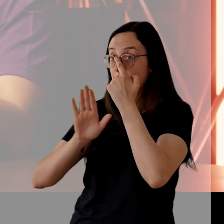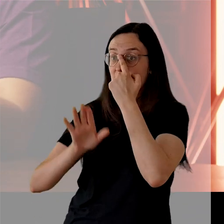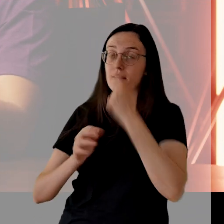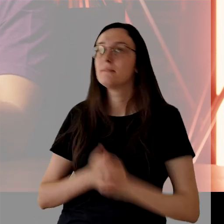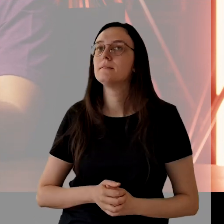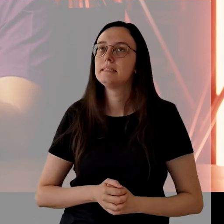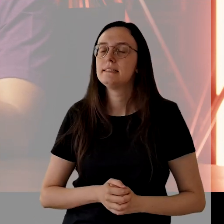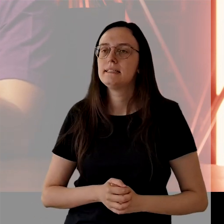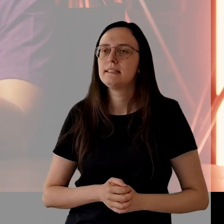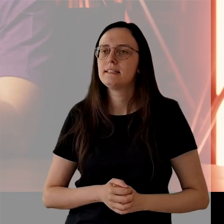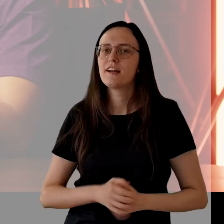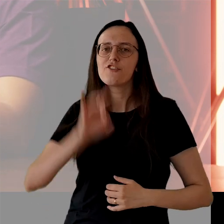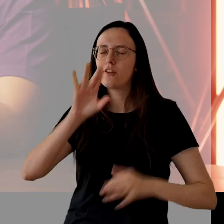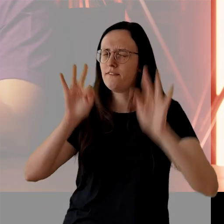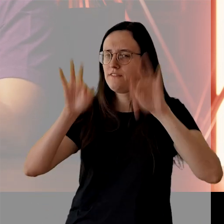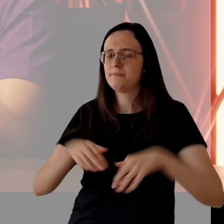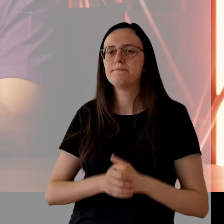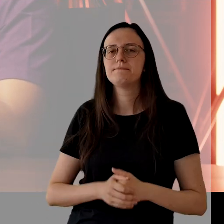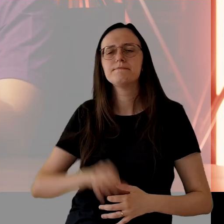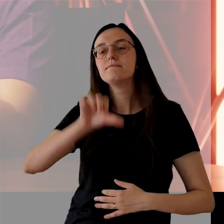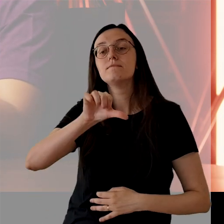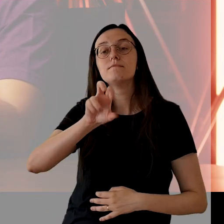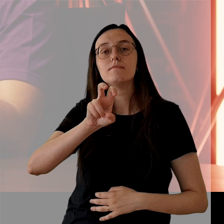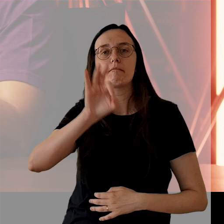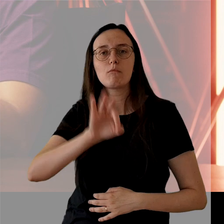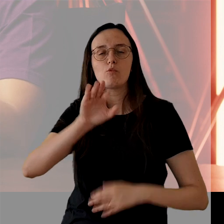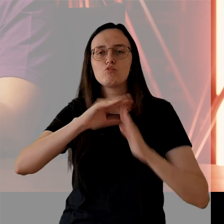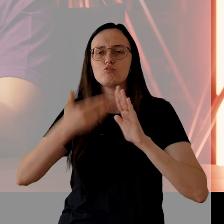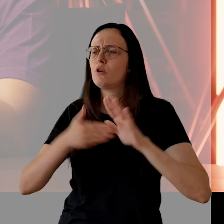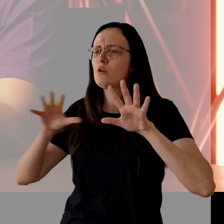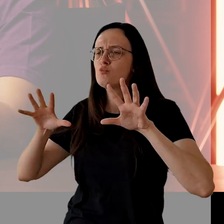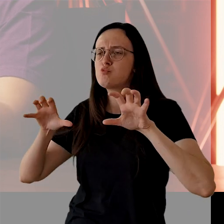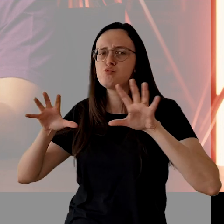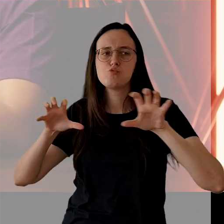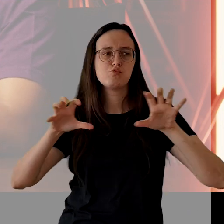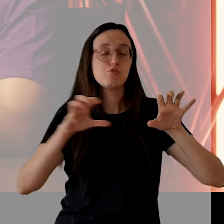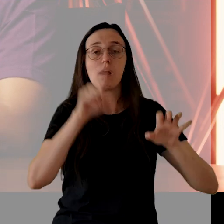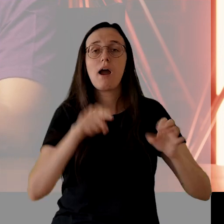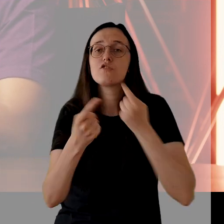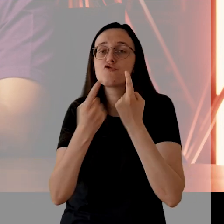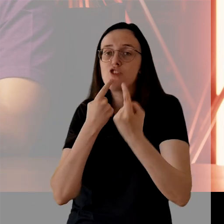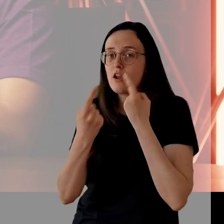como só para finalizar, 95% ali do que a gente capta no set de filmagem é diálogo,